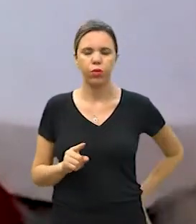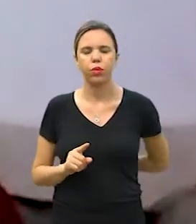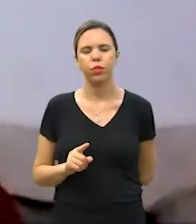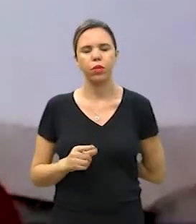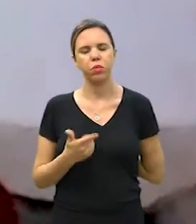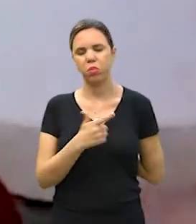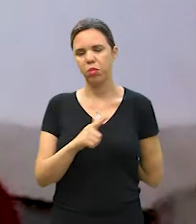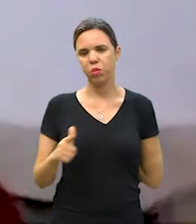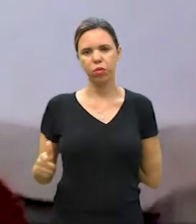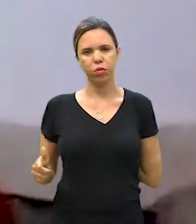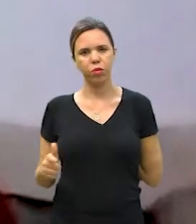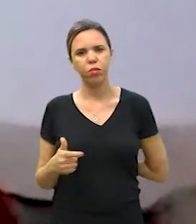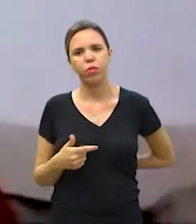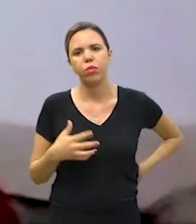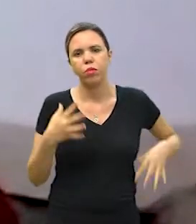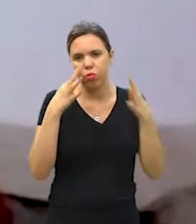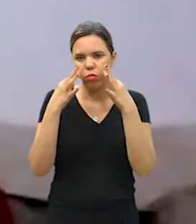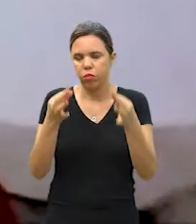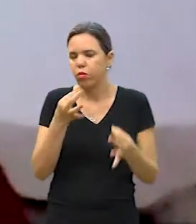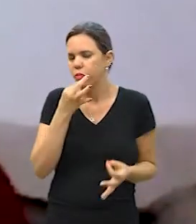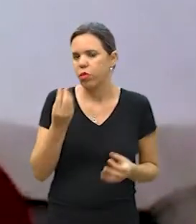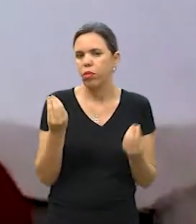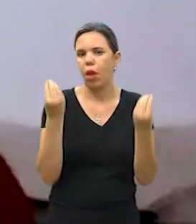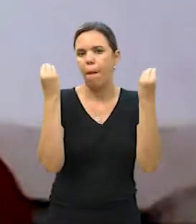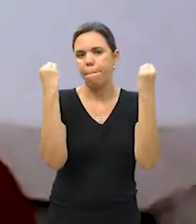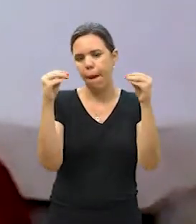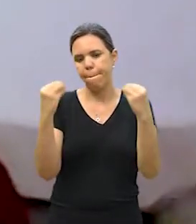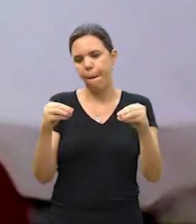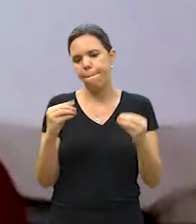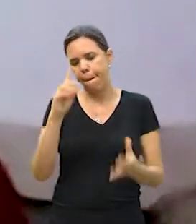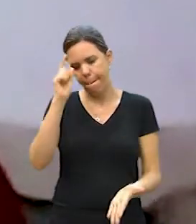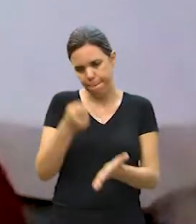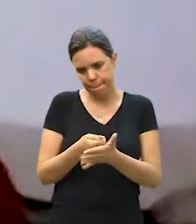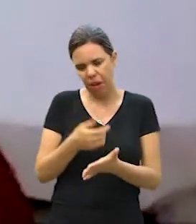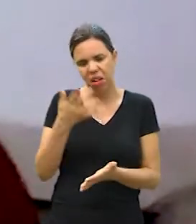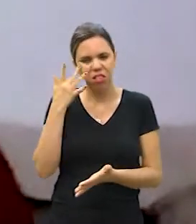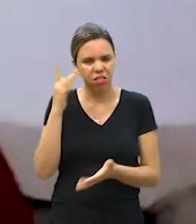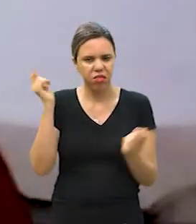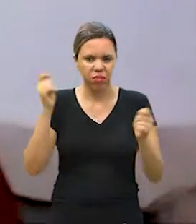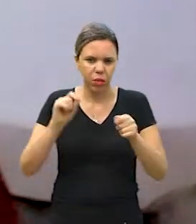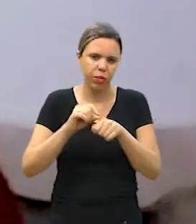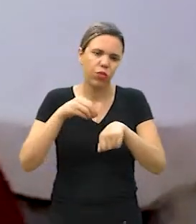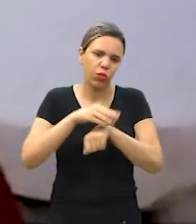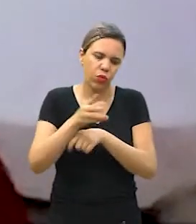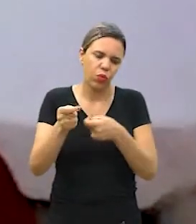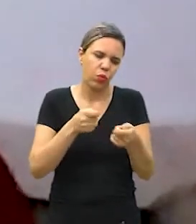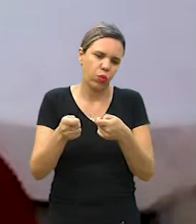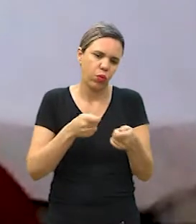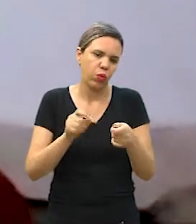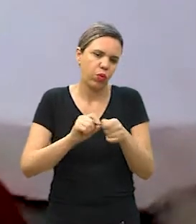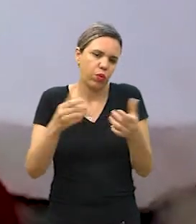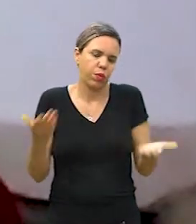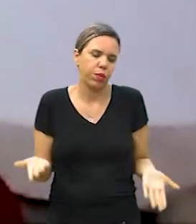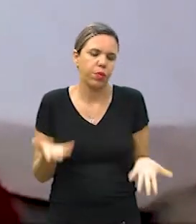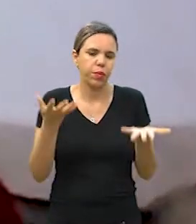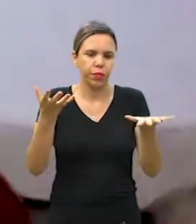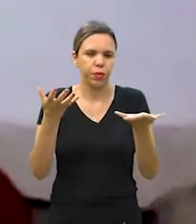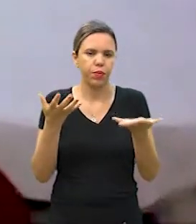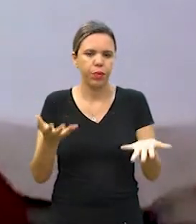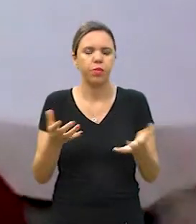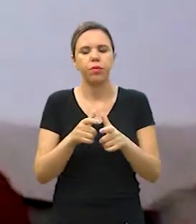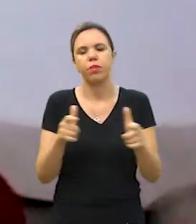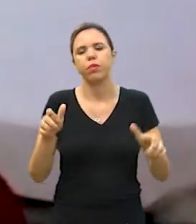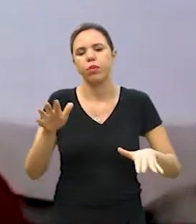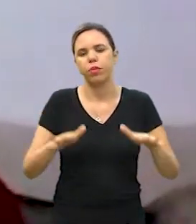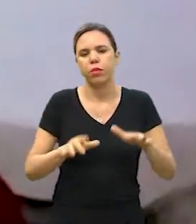conversa, né? Nunca se ouve a comunidade escolar, só vai colocando o que eles vão achando que dá para controlar e para fazer. Eles querem,